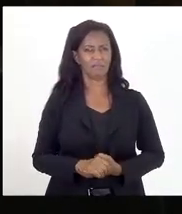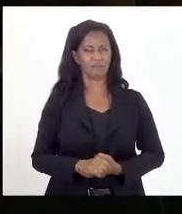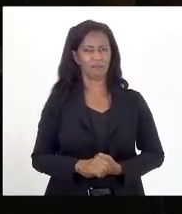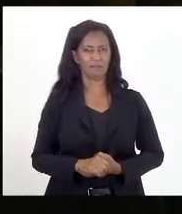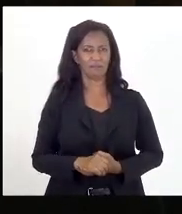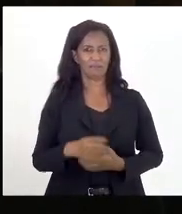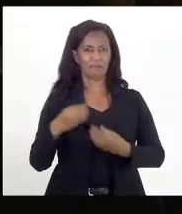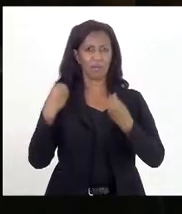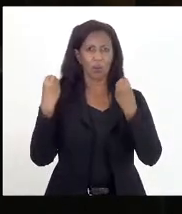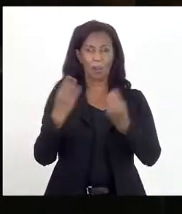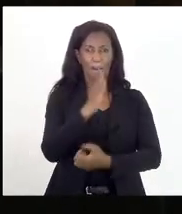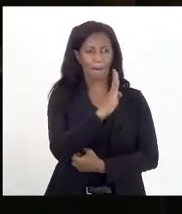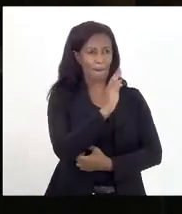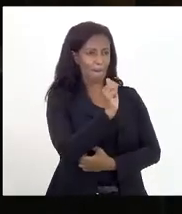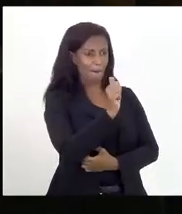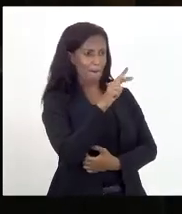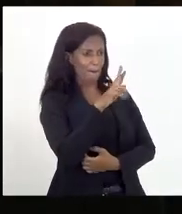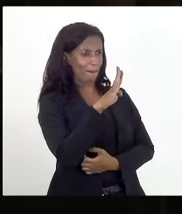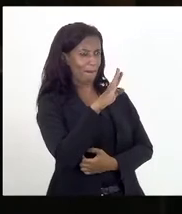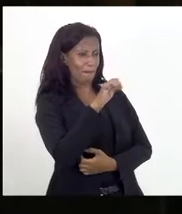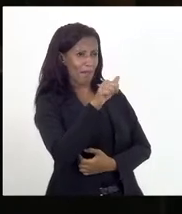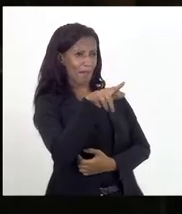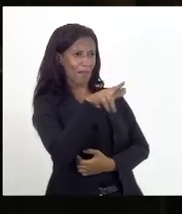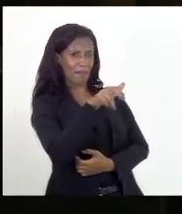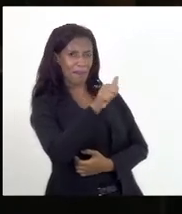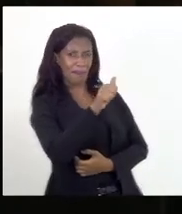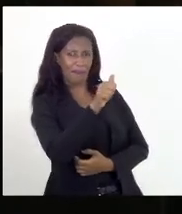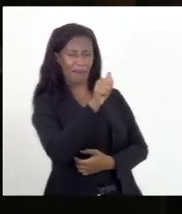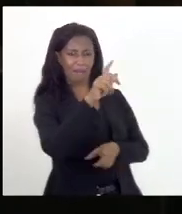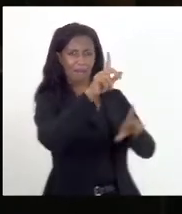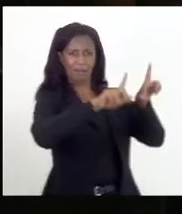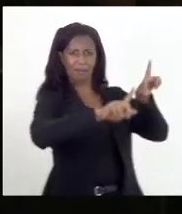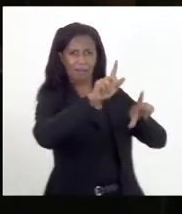e como aba para do canal desse atualizei